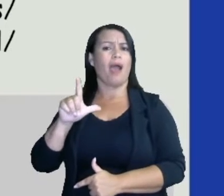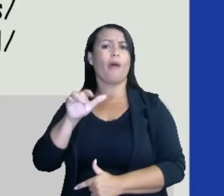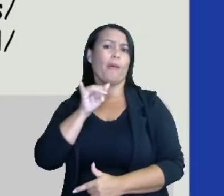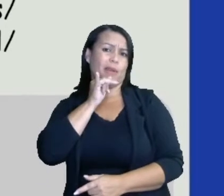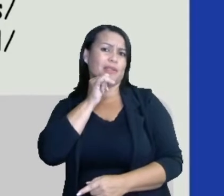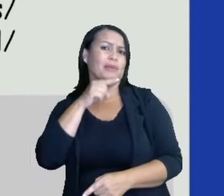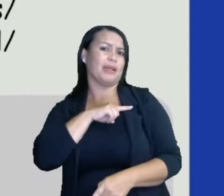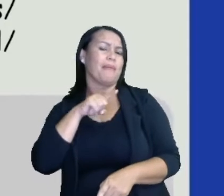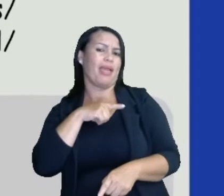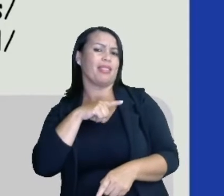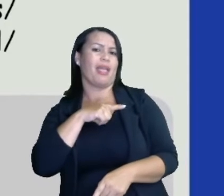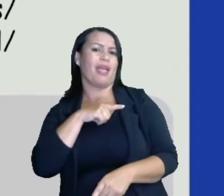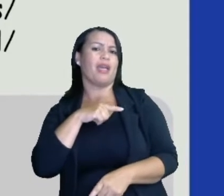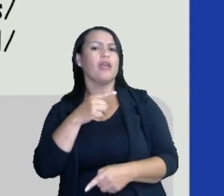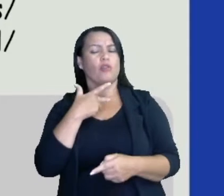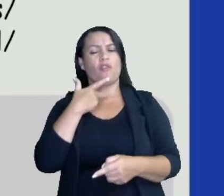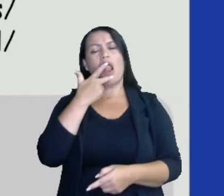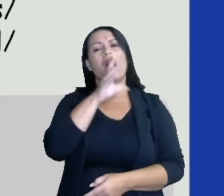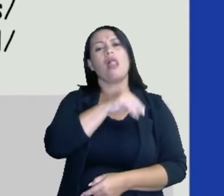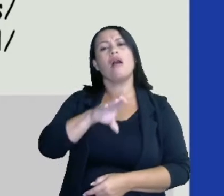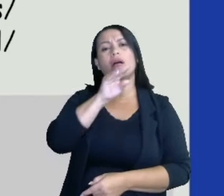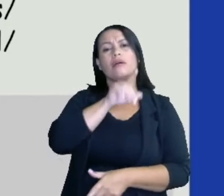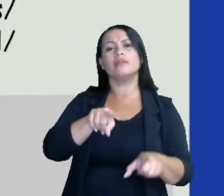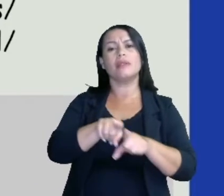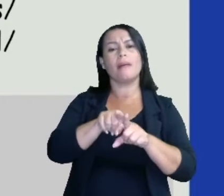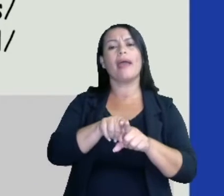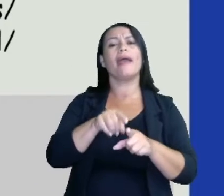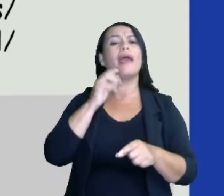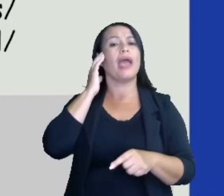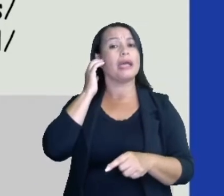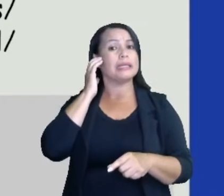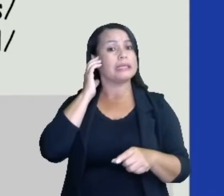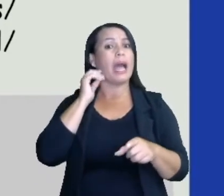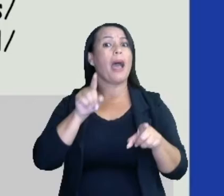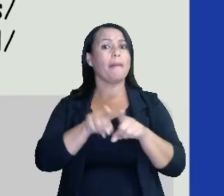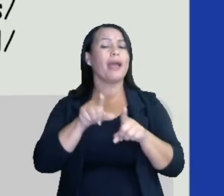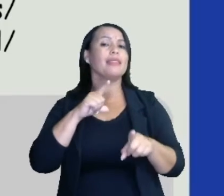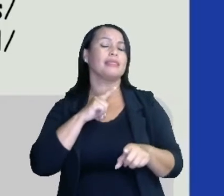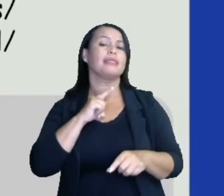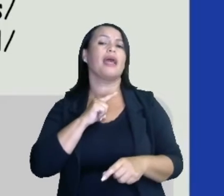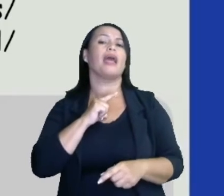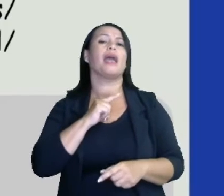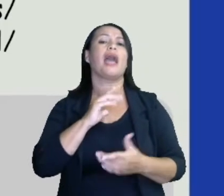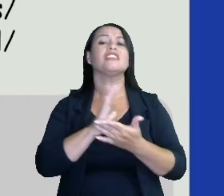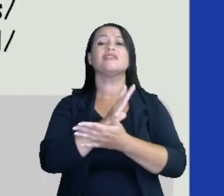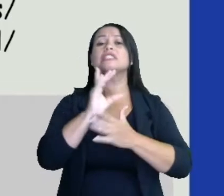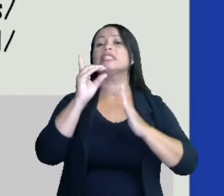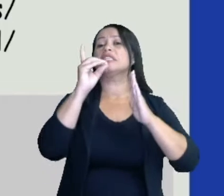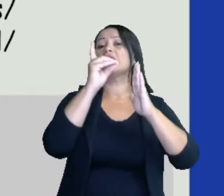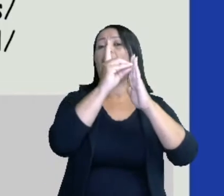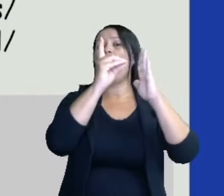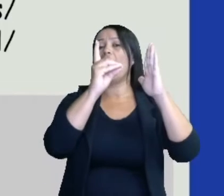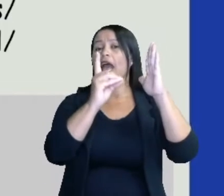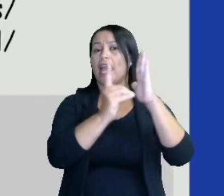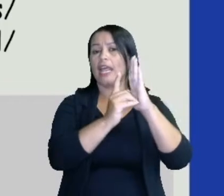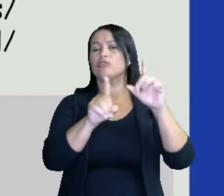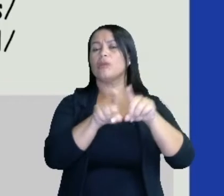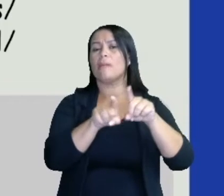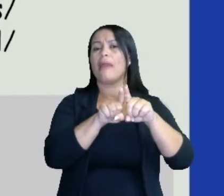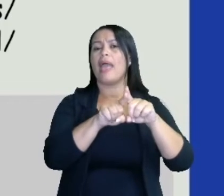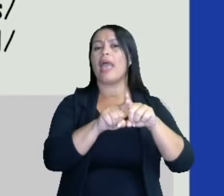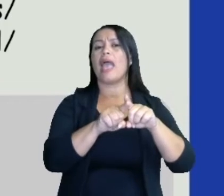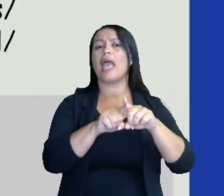aí também linguagem verbal, certo? Podemos encontrar também essa linguagem verbal em decretos, em